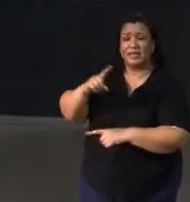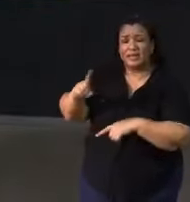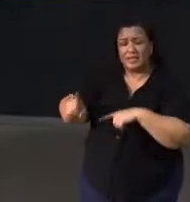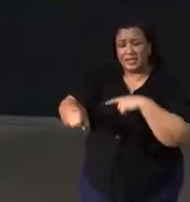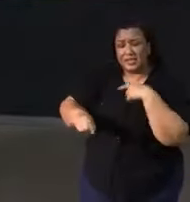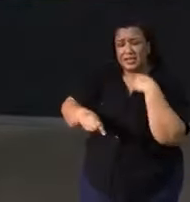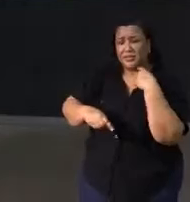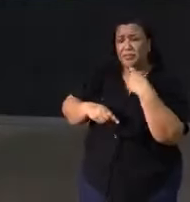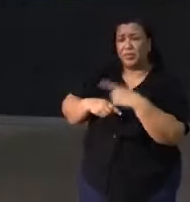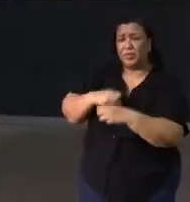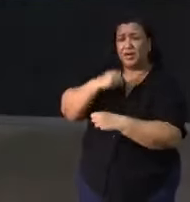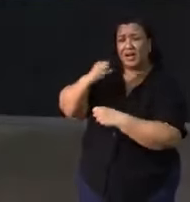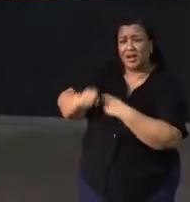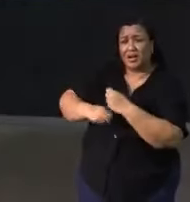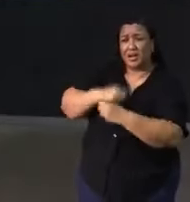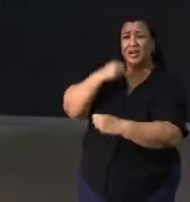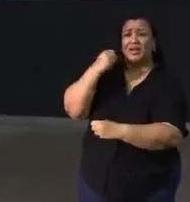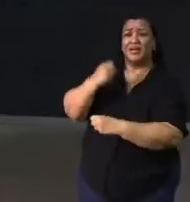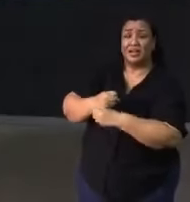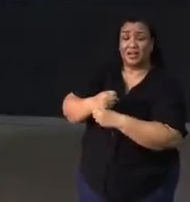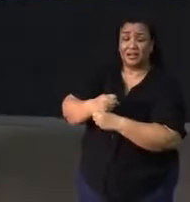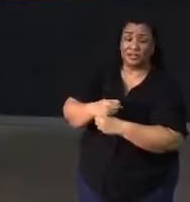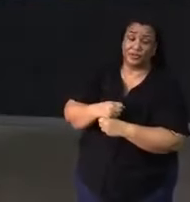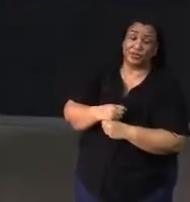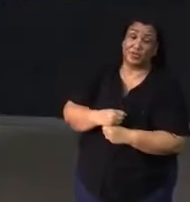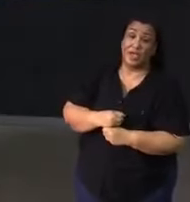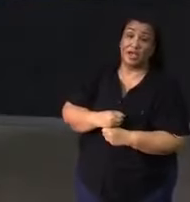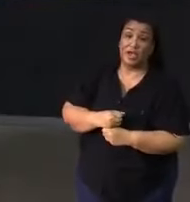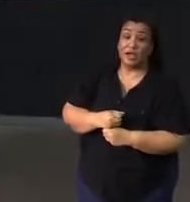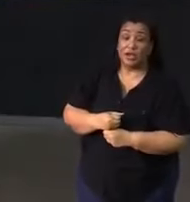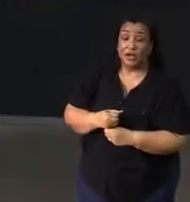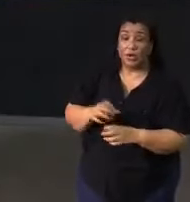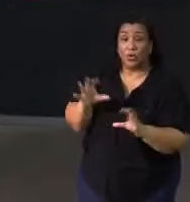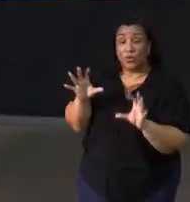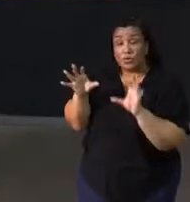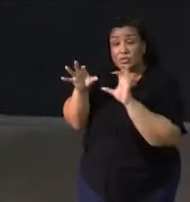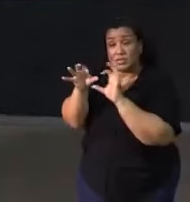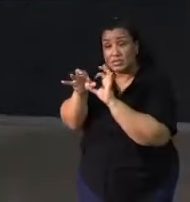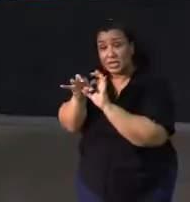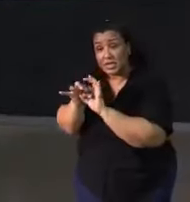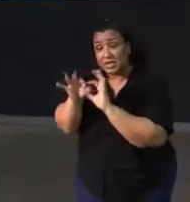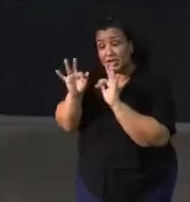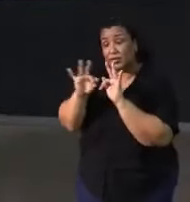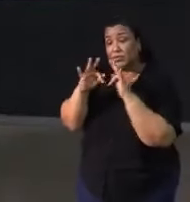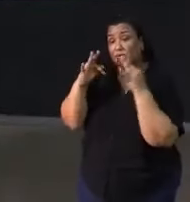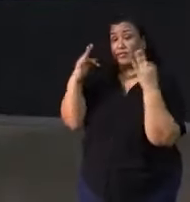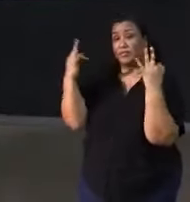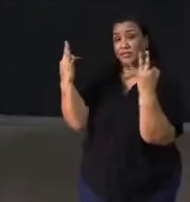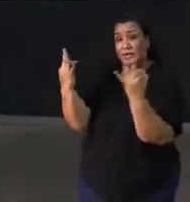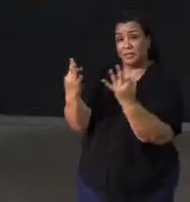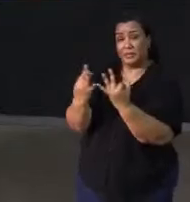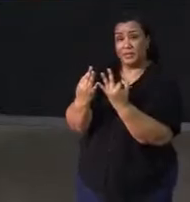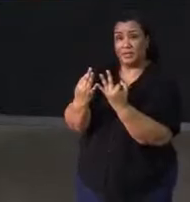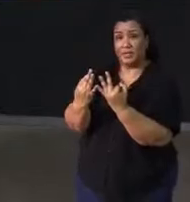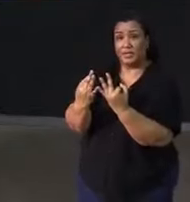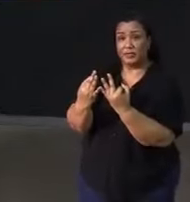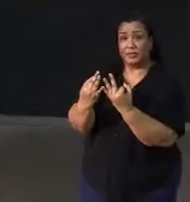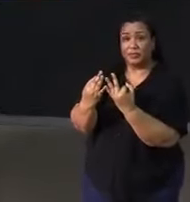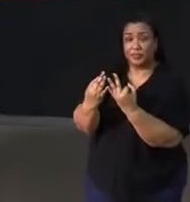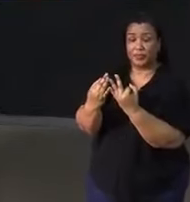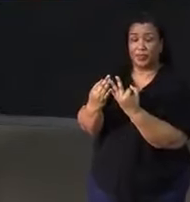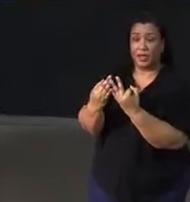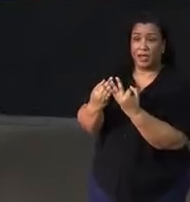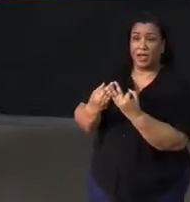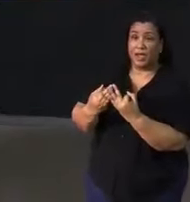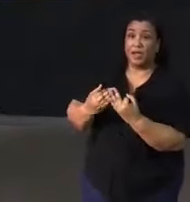Adulão, anos depois dessa situação aqui. Apesar de carregar a marca de rei, ele continua